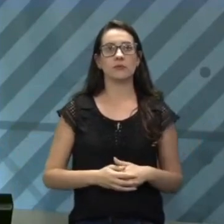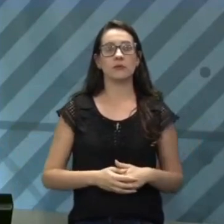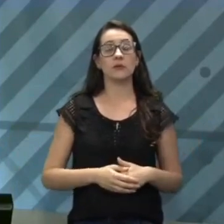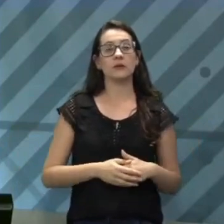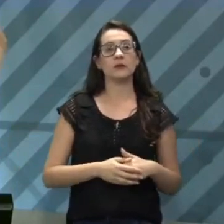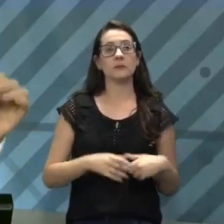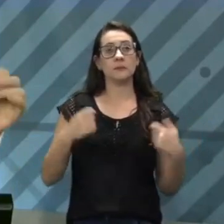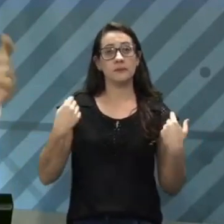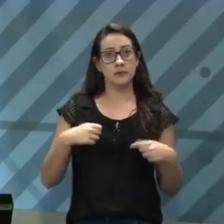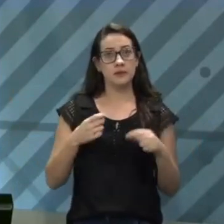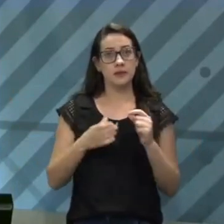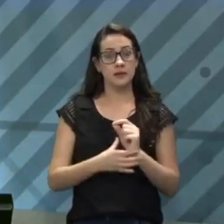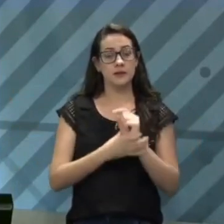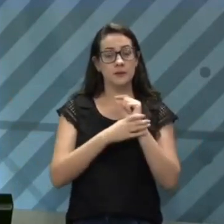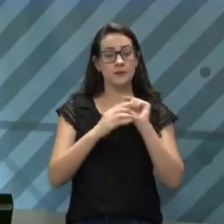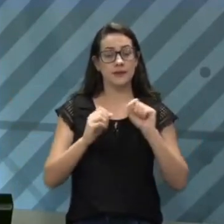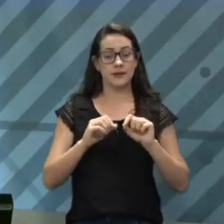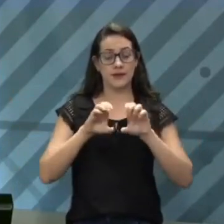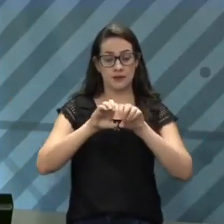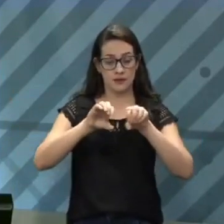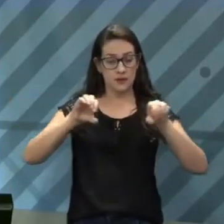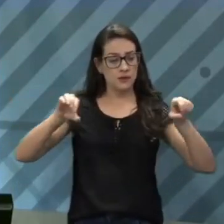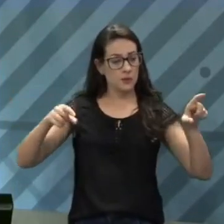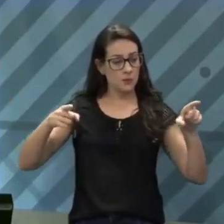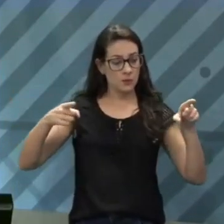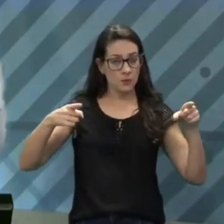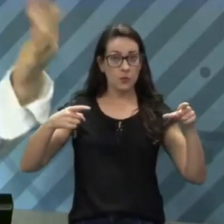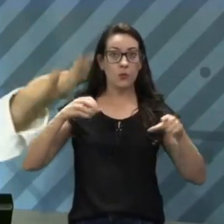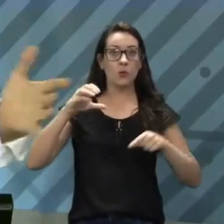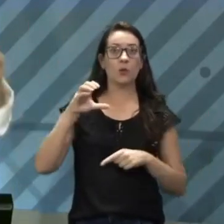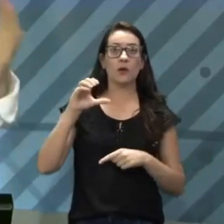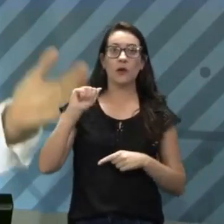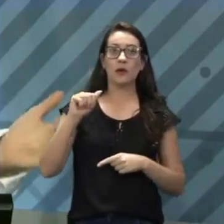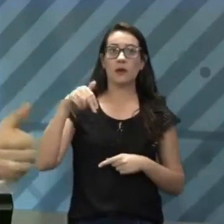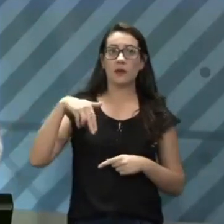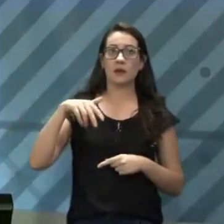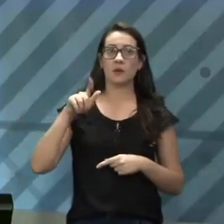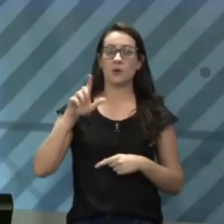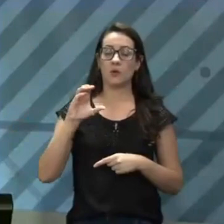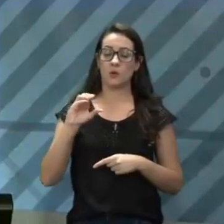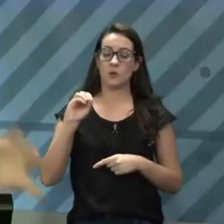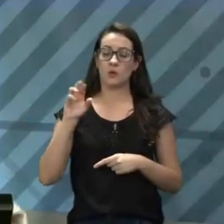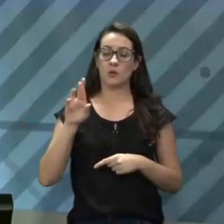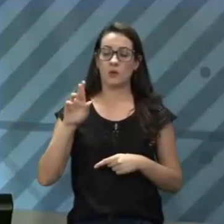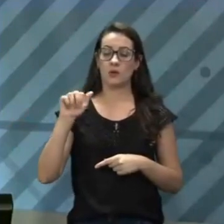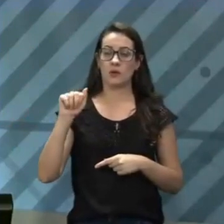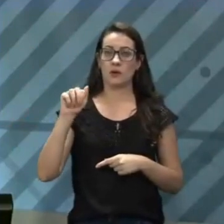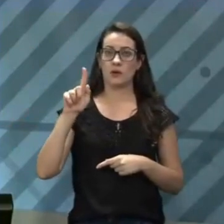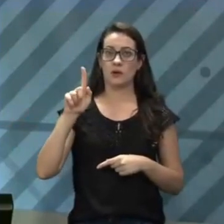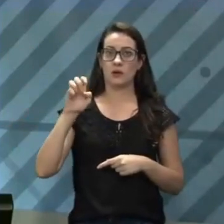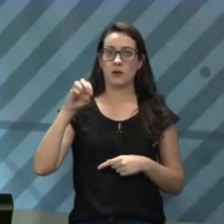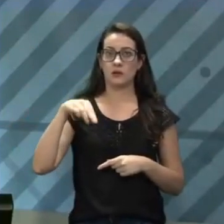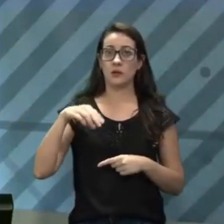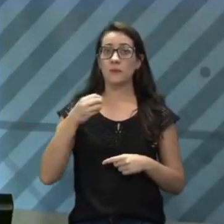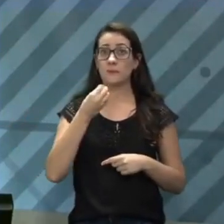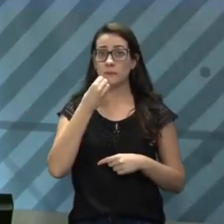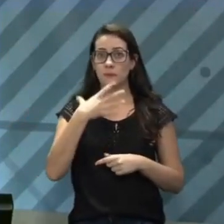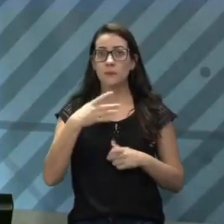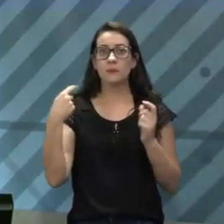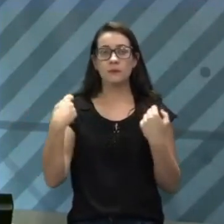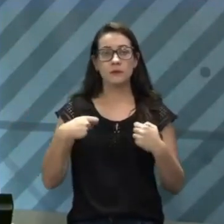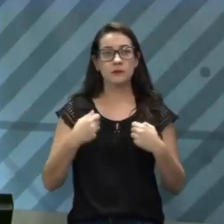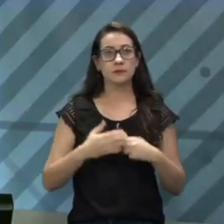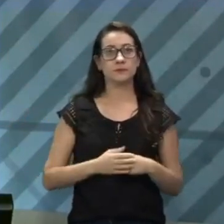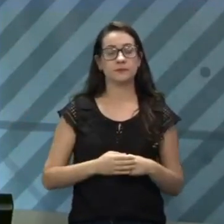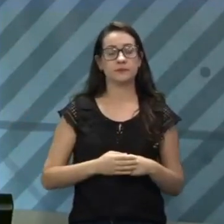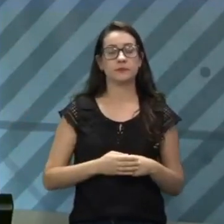barra tenha uma boa ancoragem. Isso se dá por meio de um comprimento ou de elementos que a gente insere ali. E já o